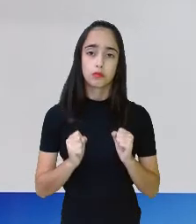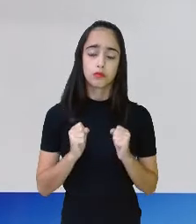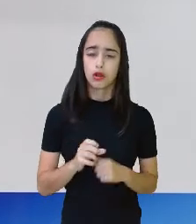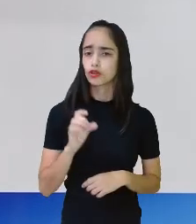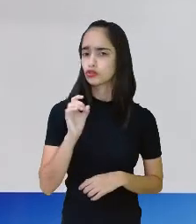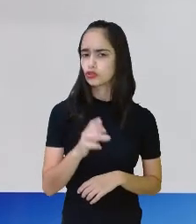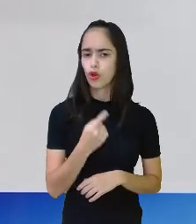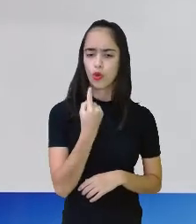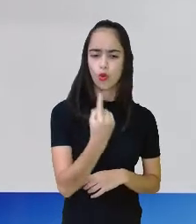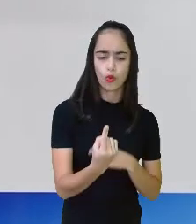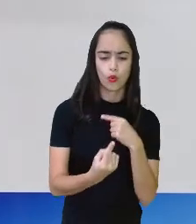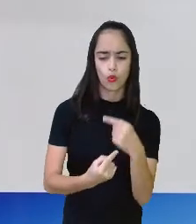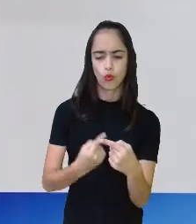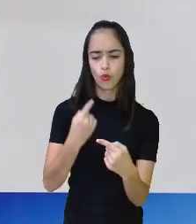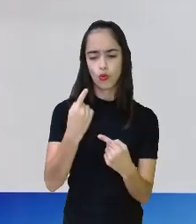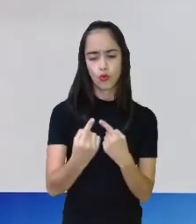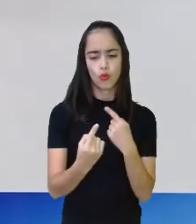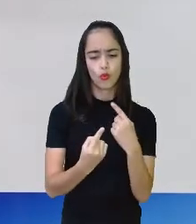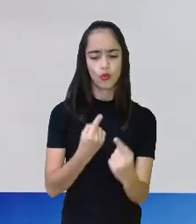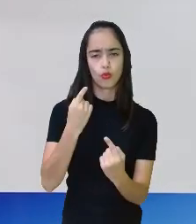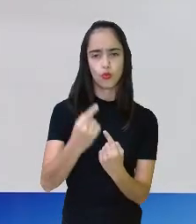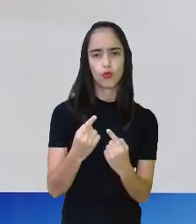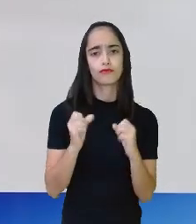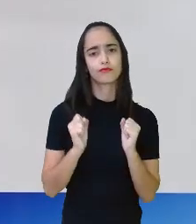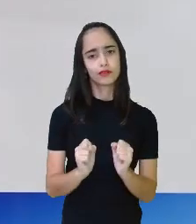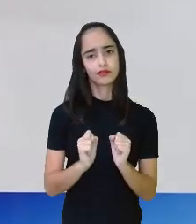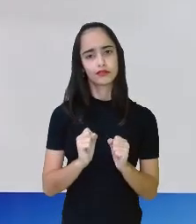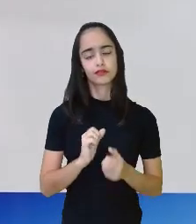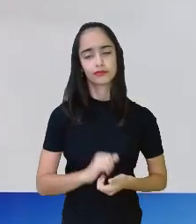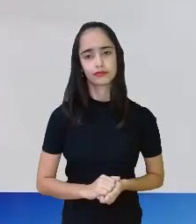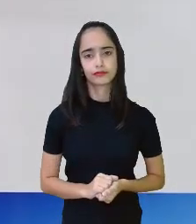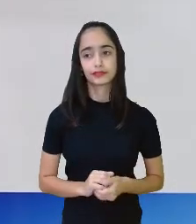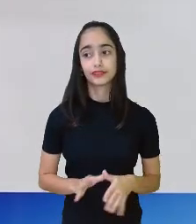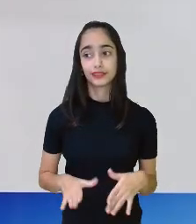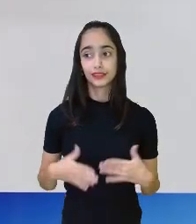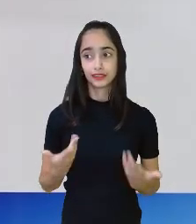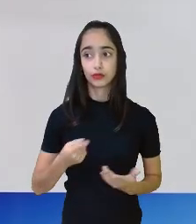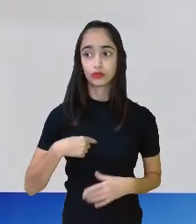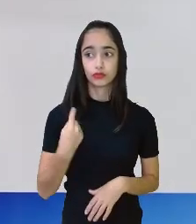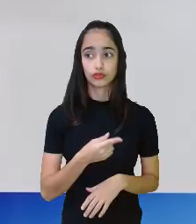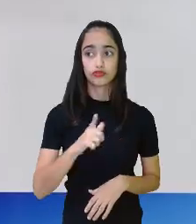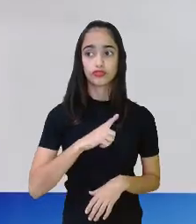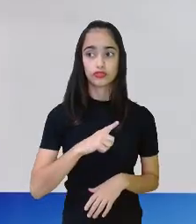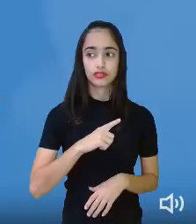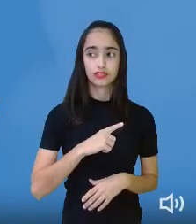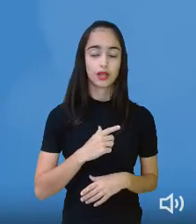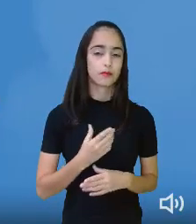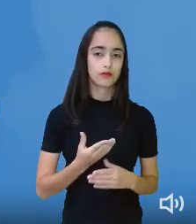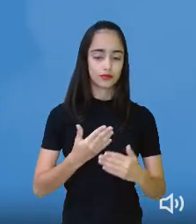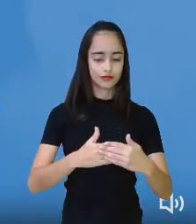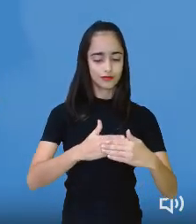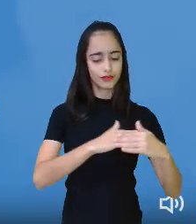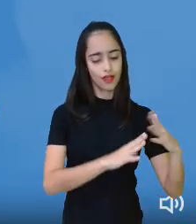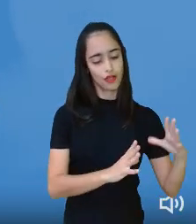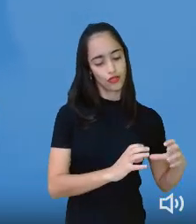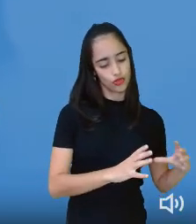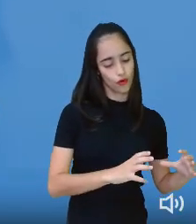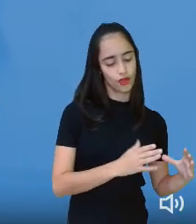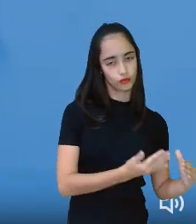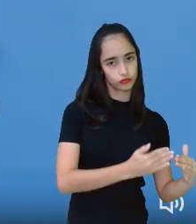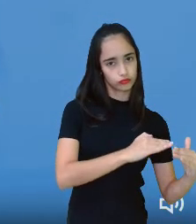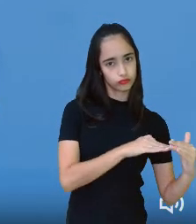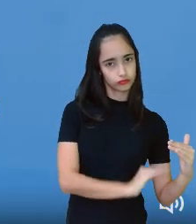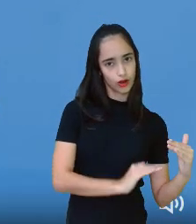1 a 1, como é nesse caso. Então, nós temos aqui a última nuvem, ordem de 1 a 1.